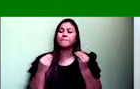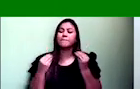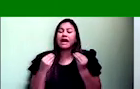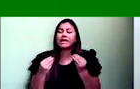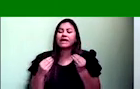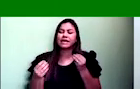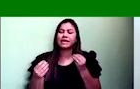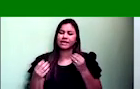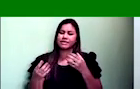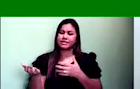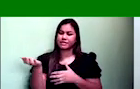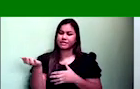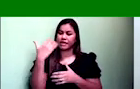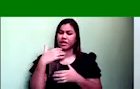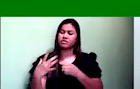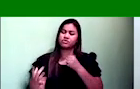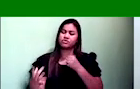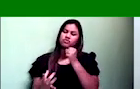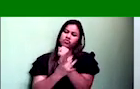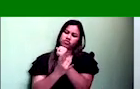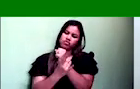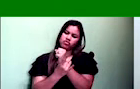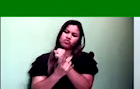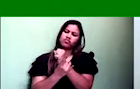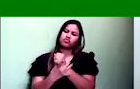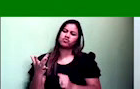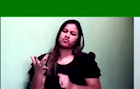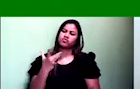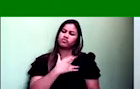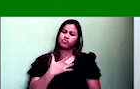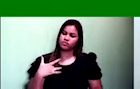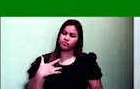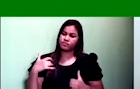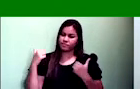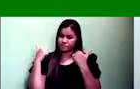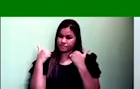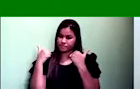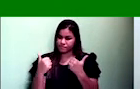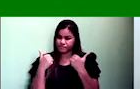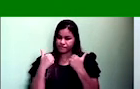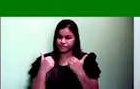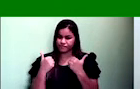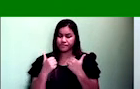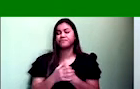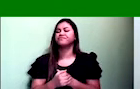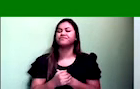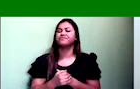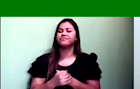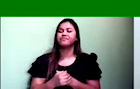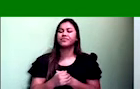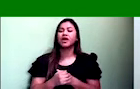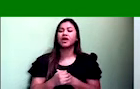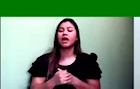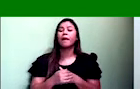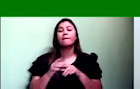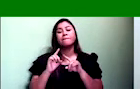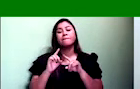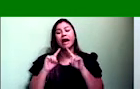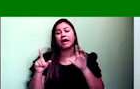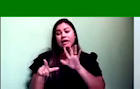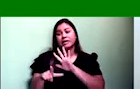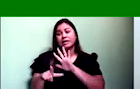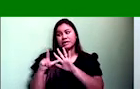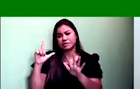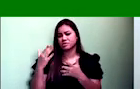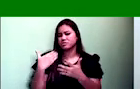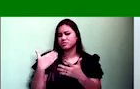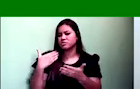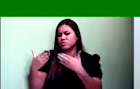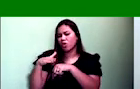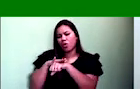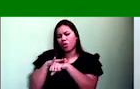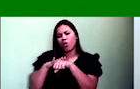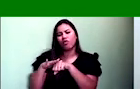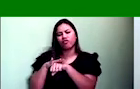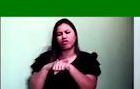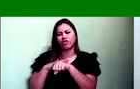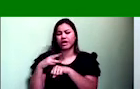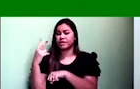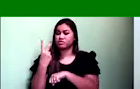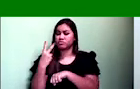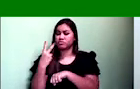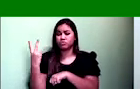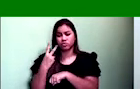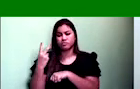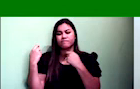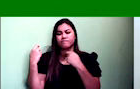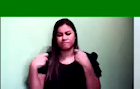segurança de ter um relacionamento saudável, tá? Deve haver o quê? Uma conversa entre os